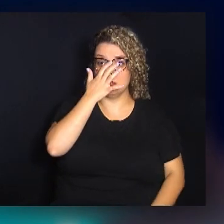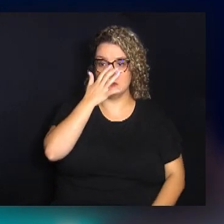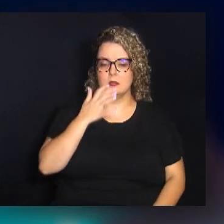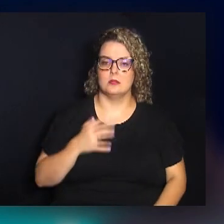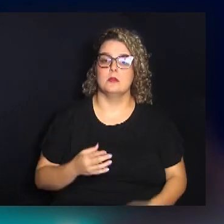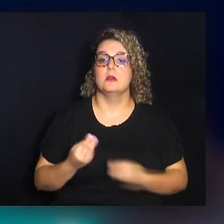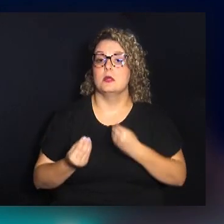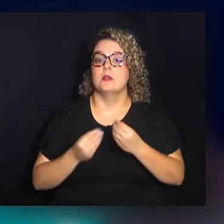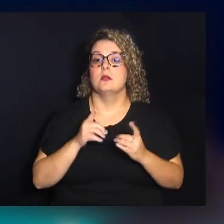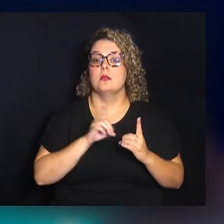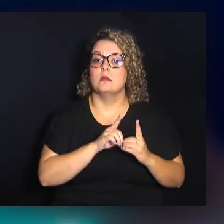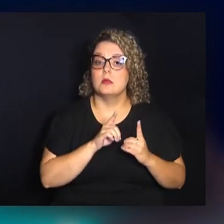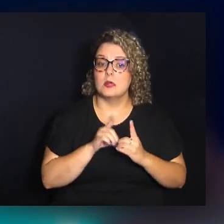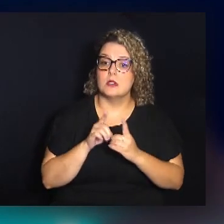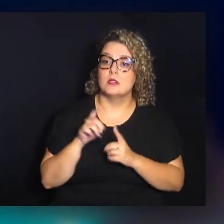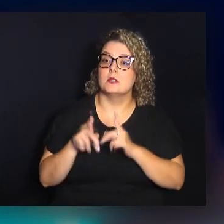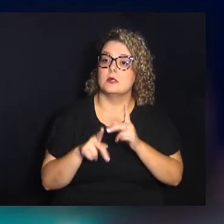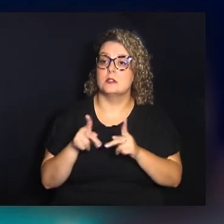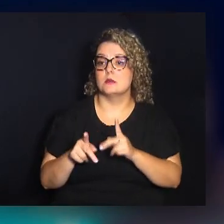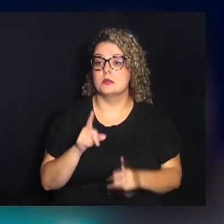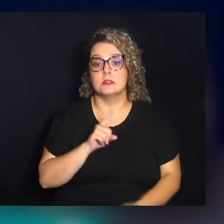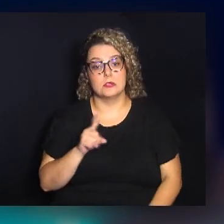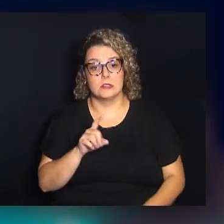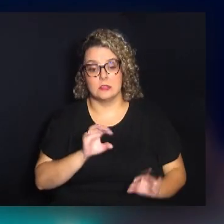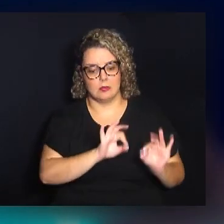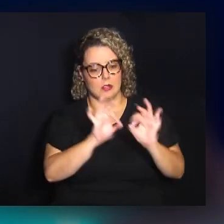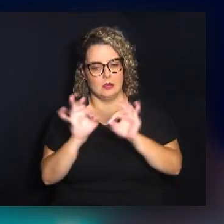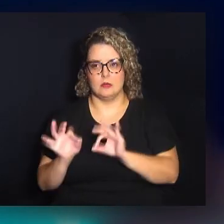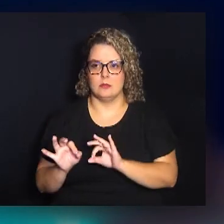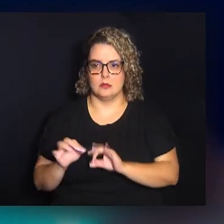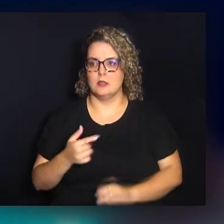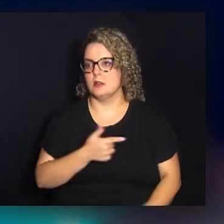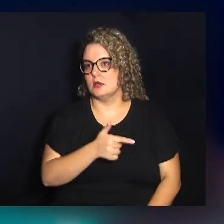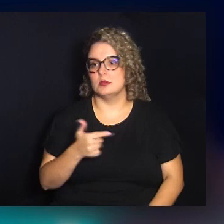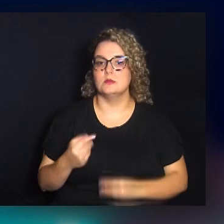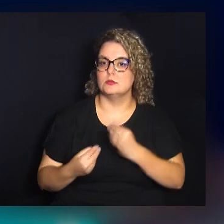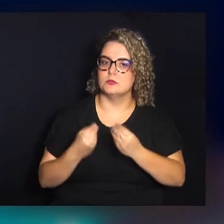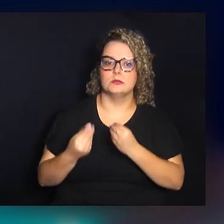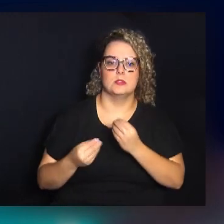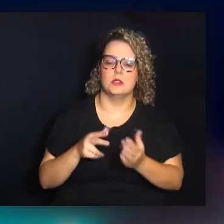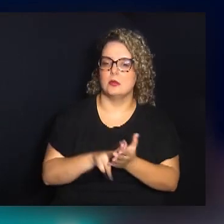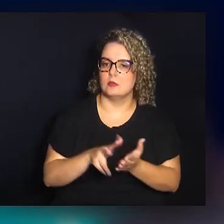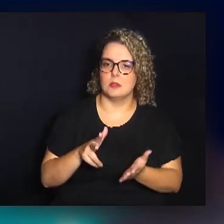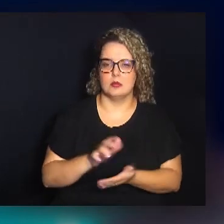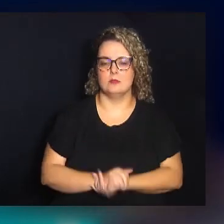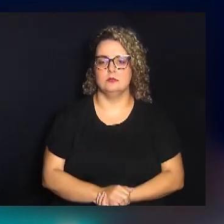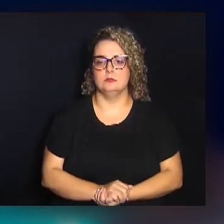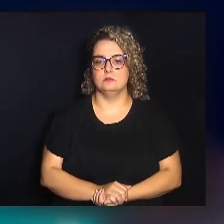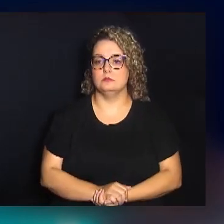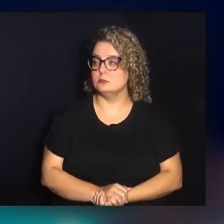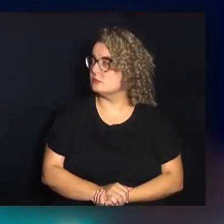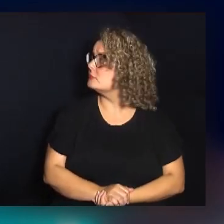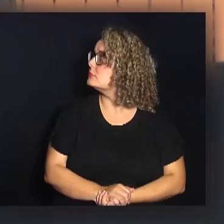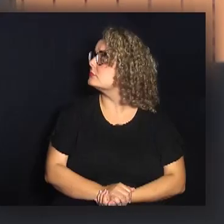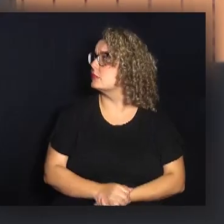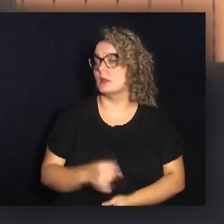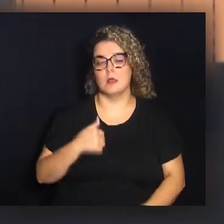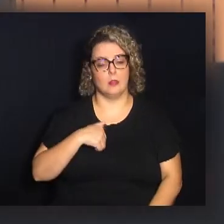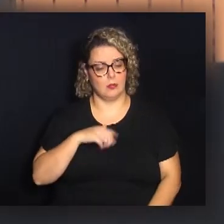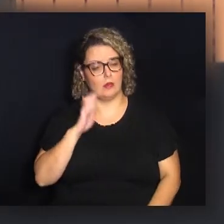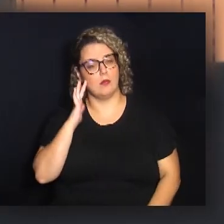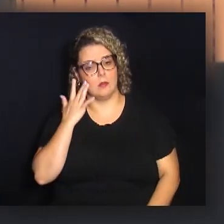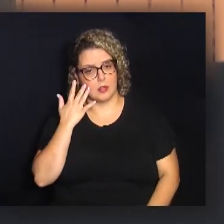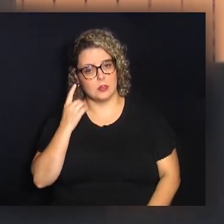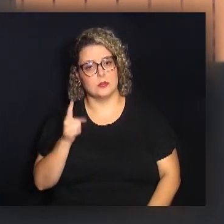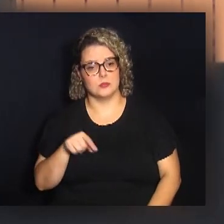residenciais e como atender essa população que não é assistida e que não tenha condições de regularizar. Eu